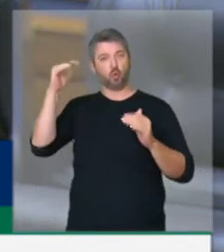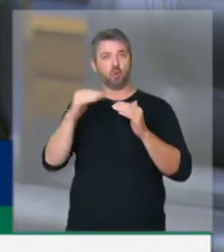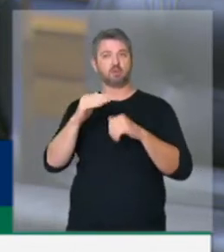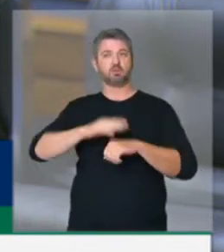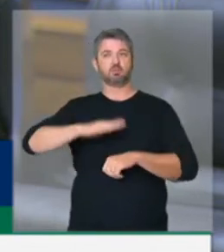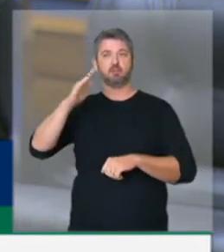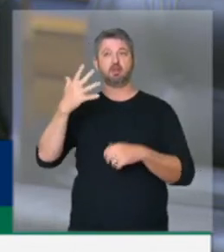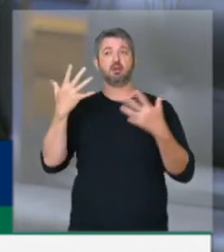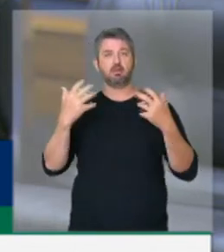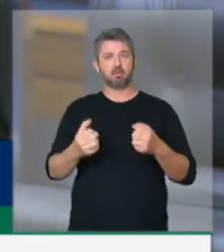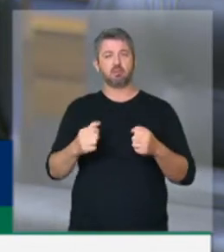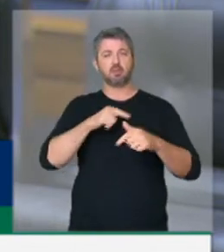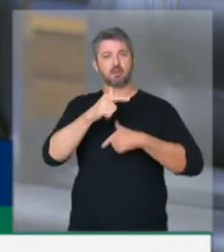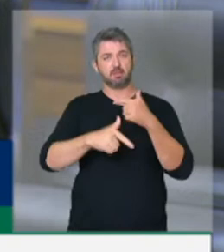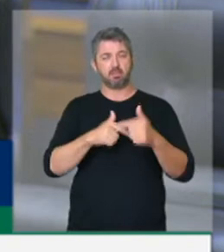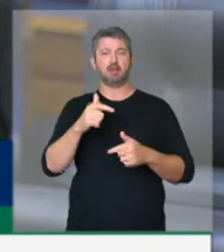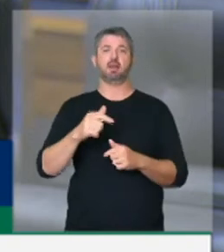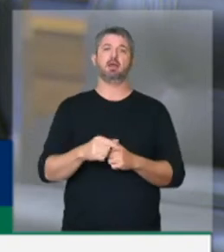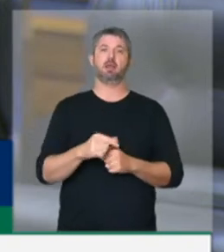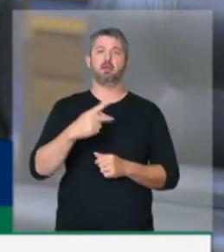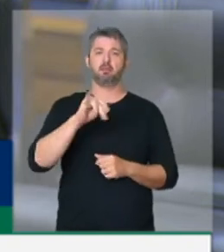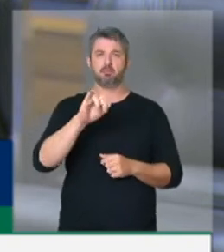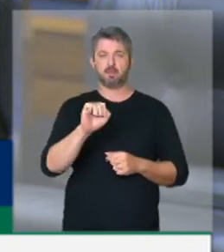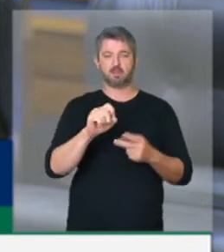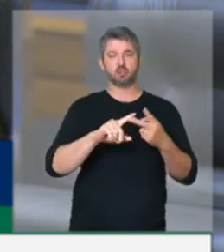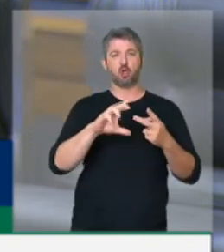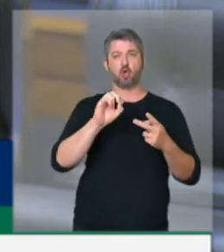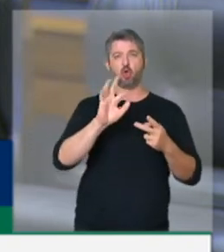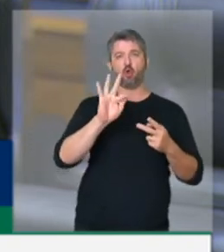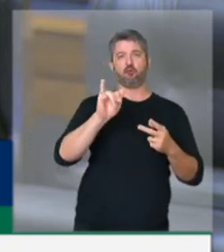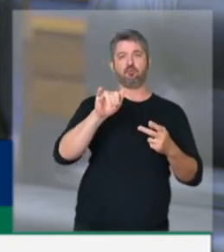Vamos trabalhar no CBS, a situação do PIS, COFINS.